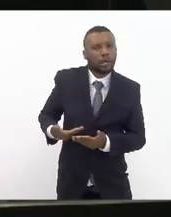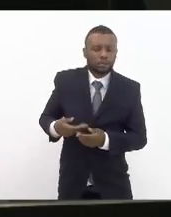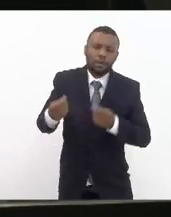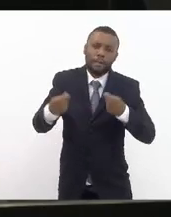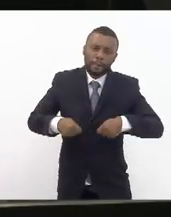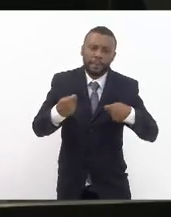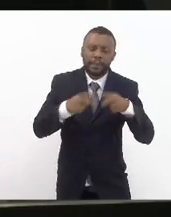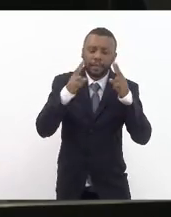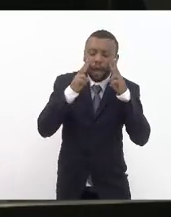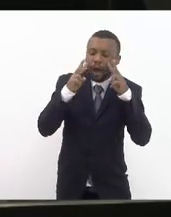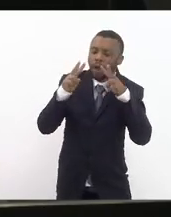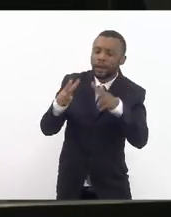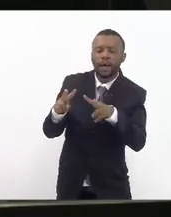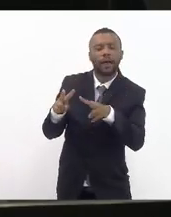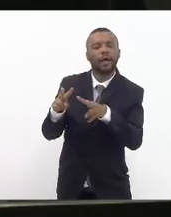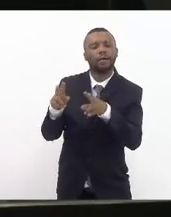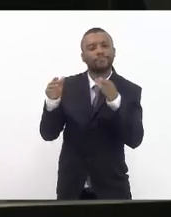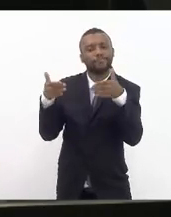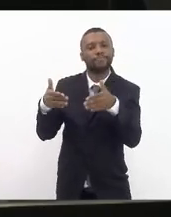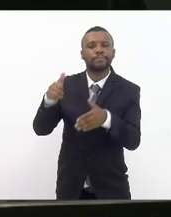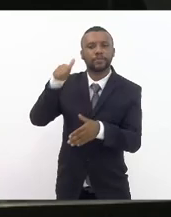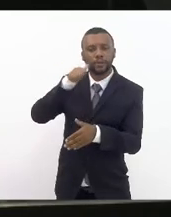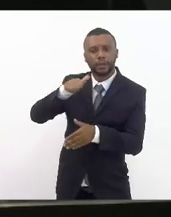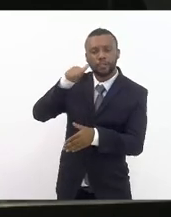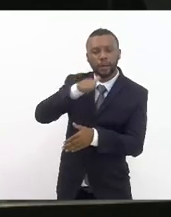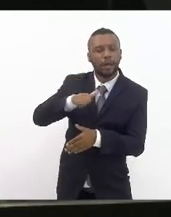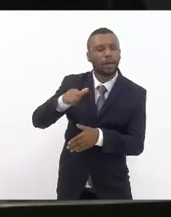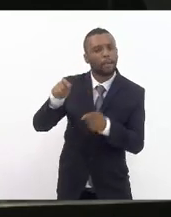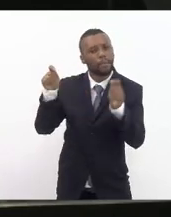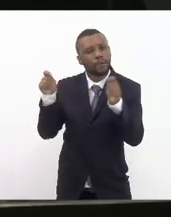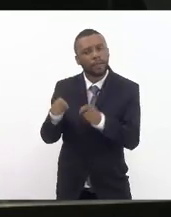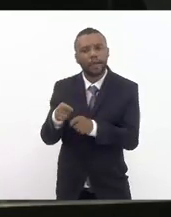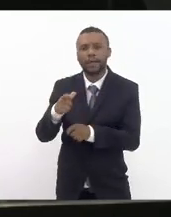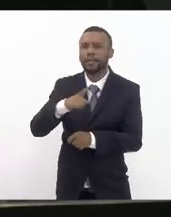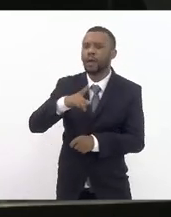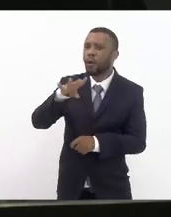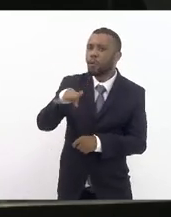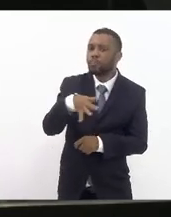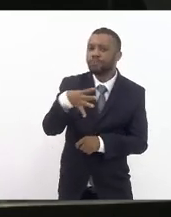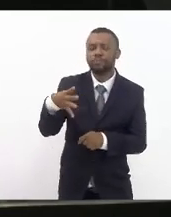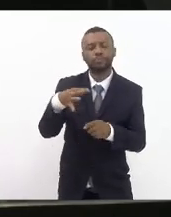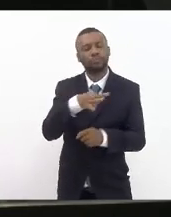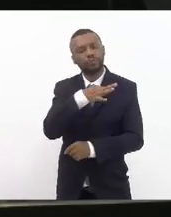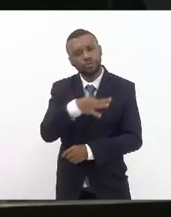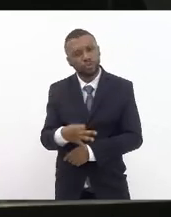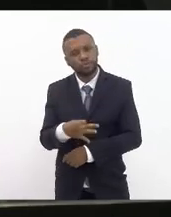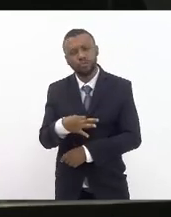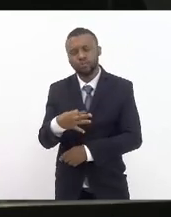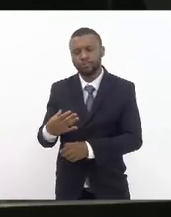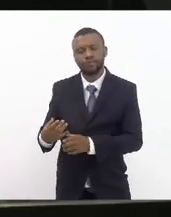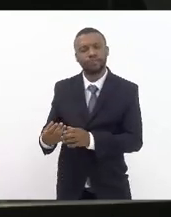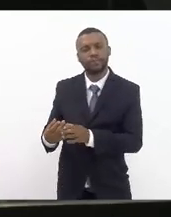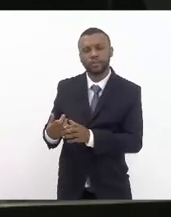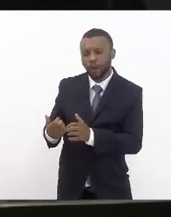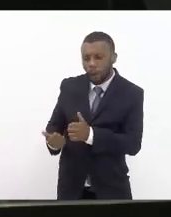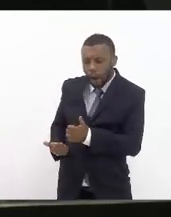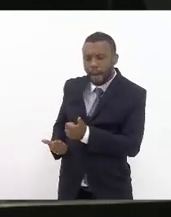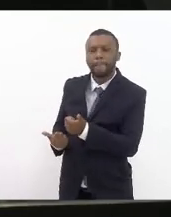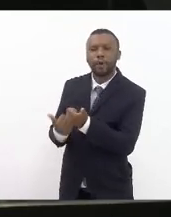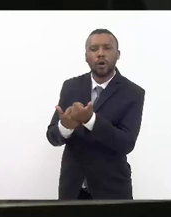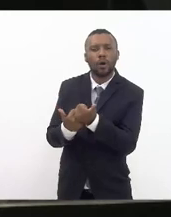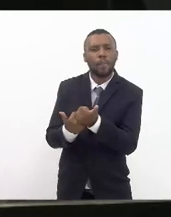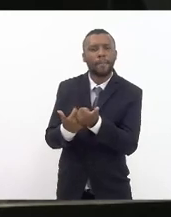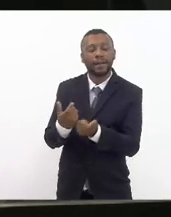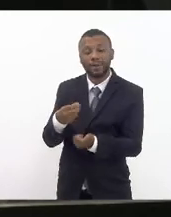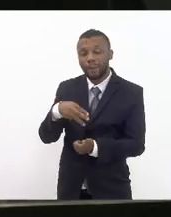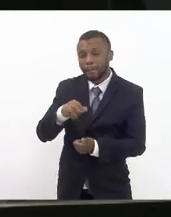essas mulheres e poder, através de um programa digno, dar um amparo para que os mariscos continuem chegando na